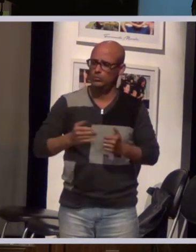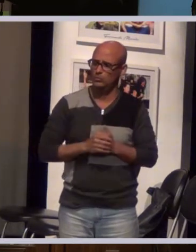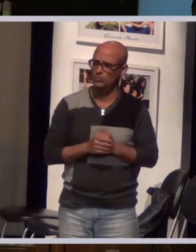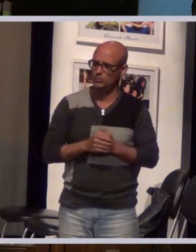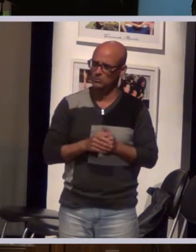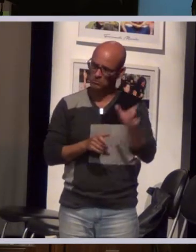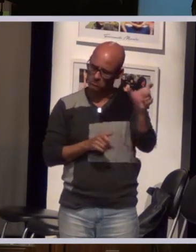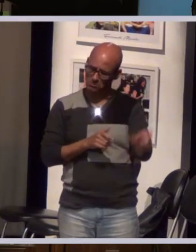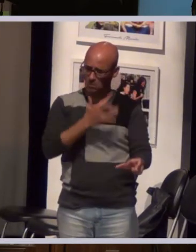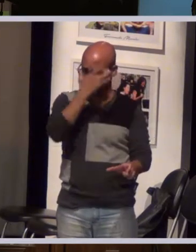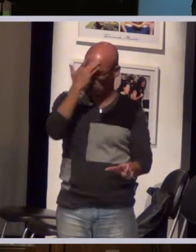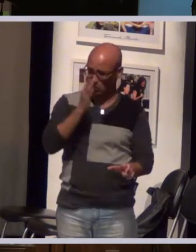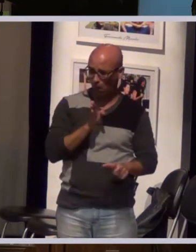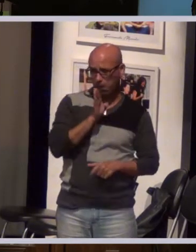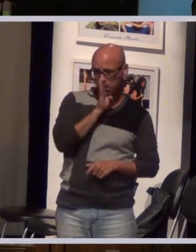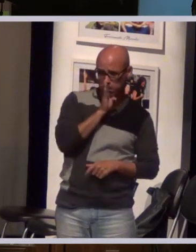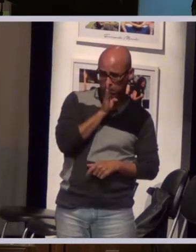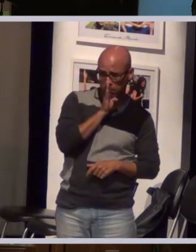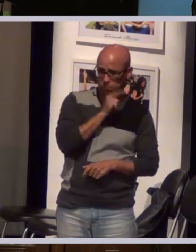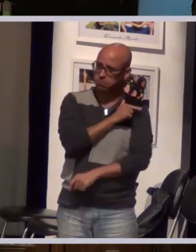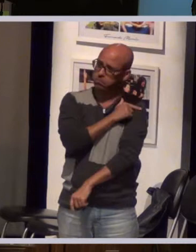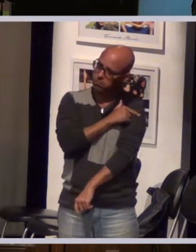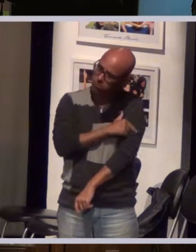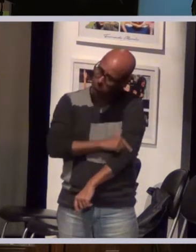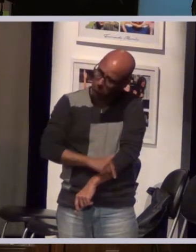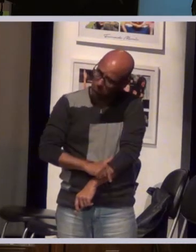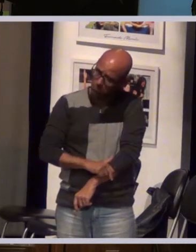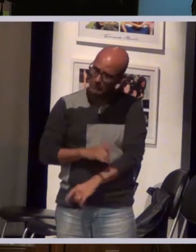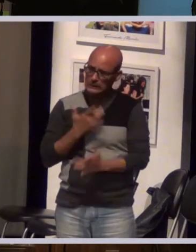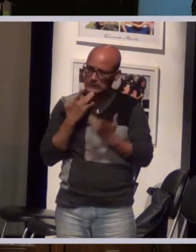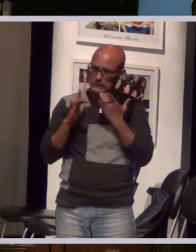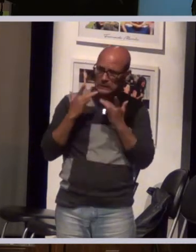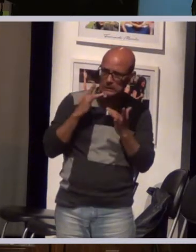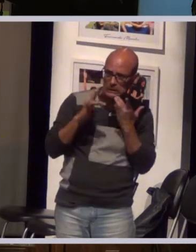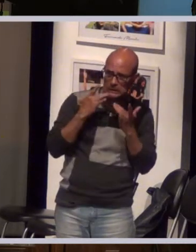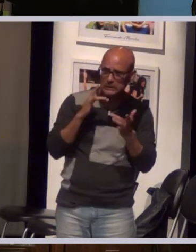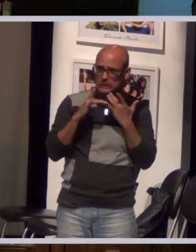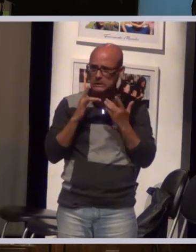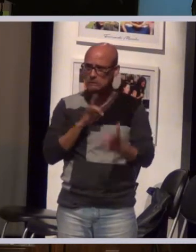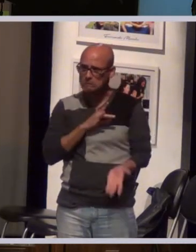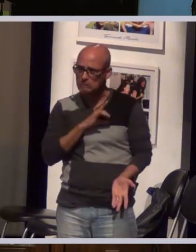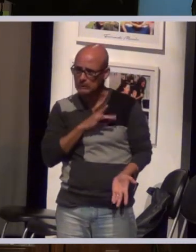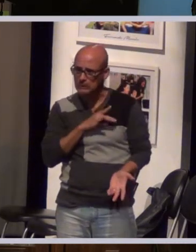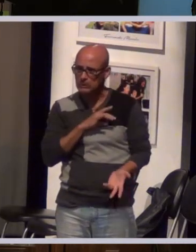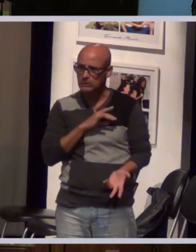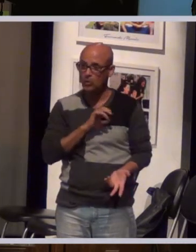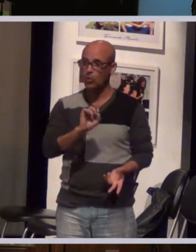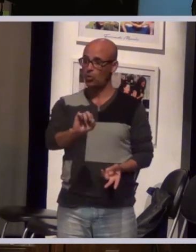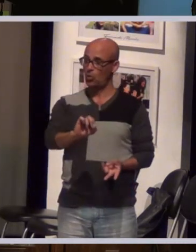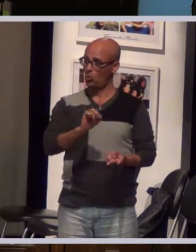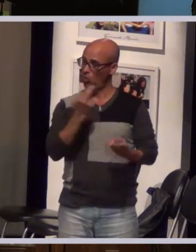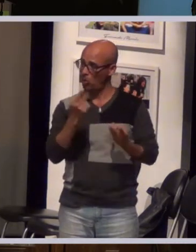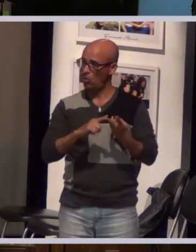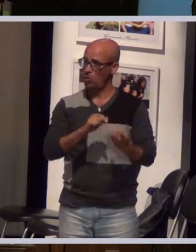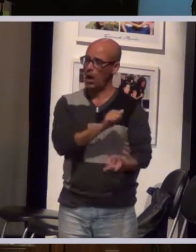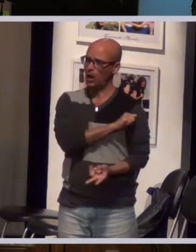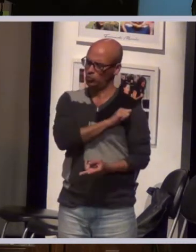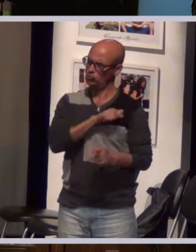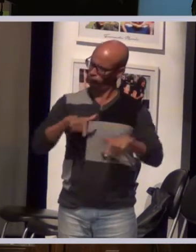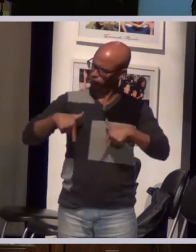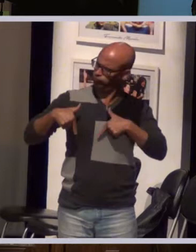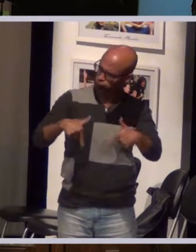Aprendizes passivos, comportados, medrosos, inseguros? Ou alunos